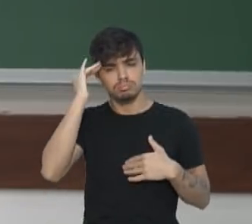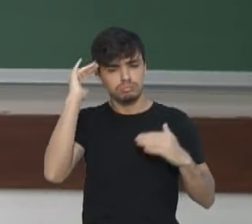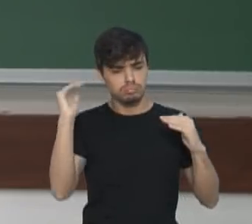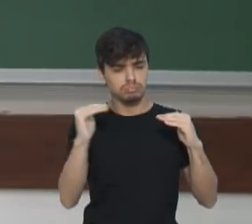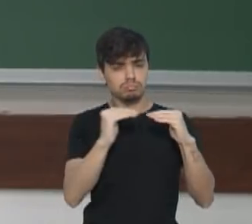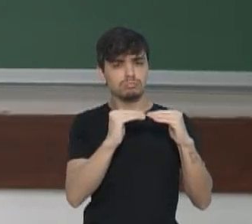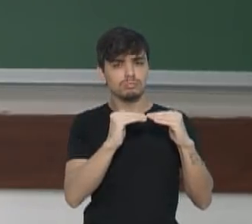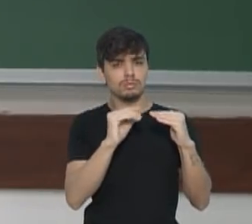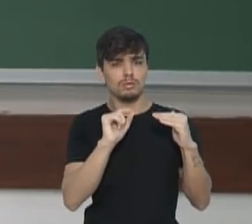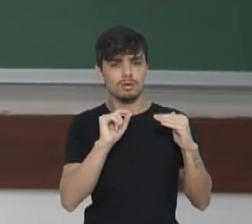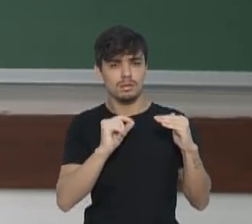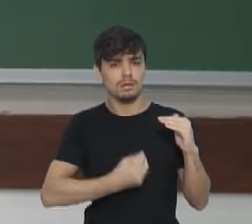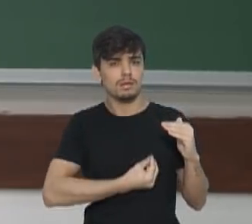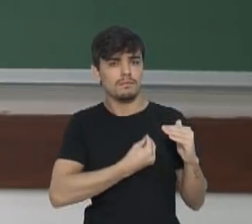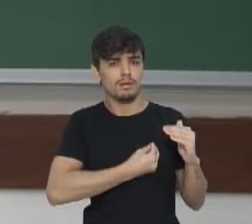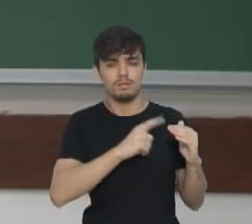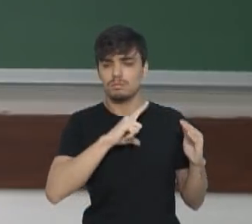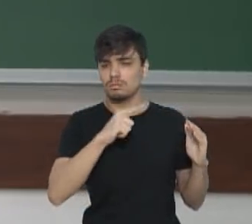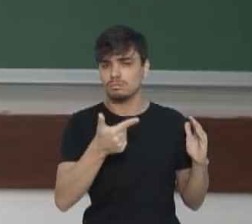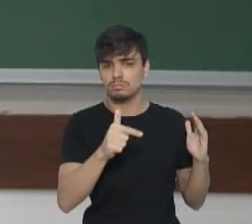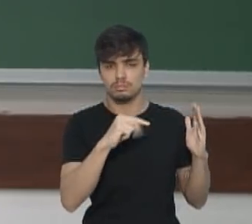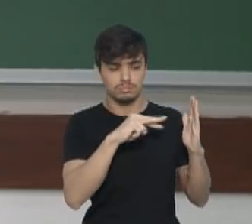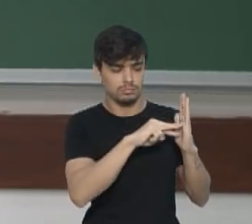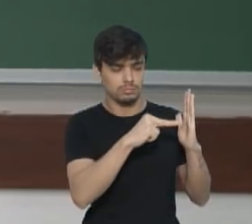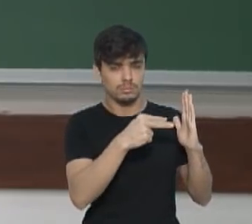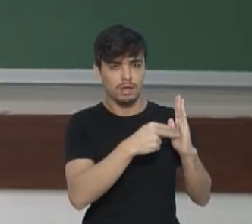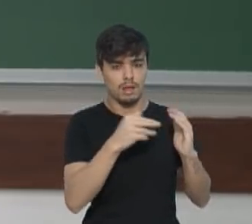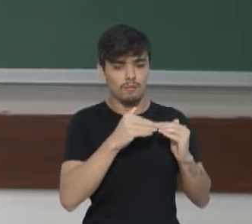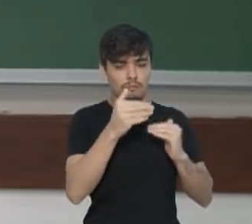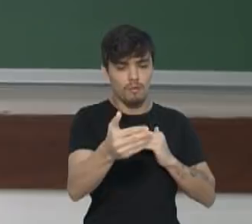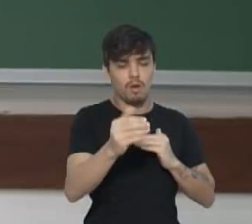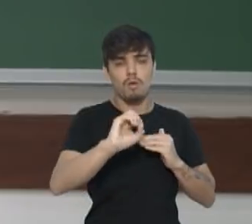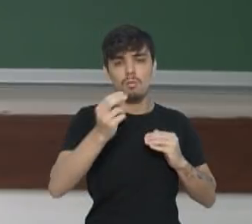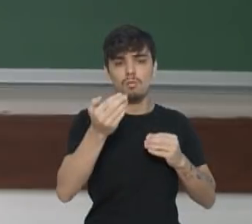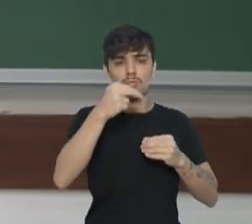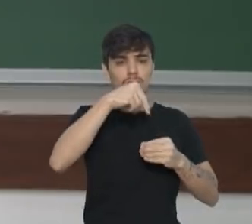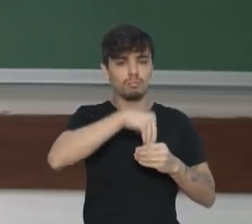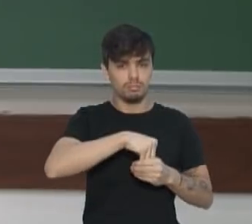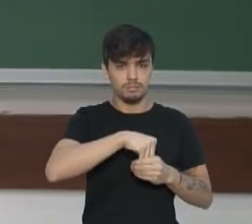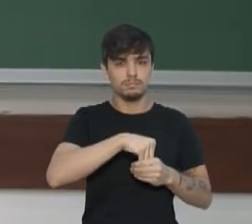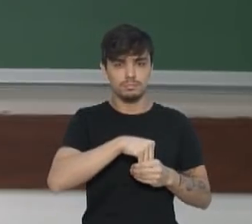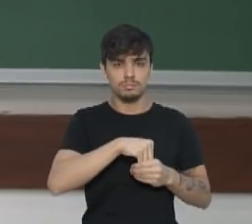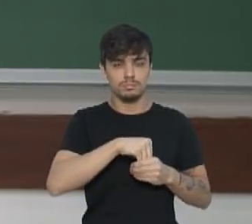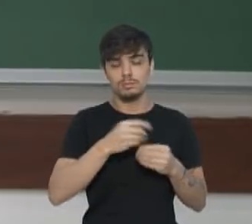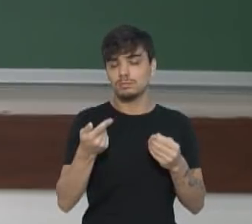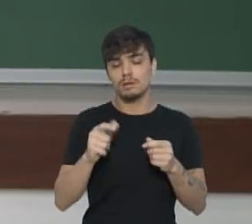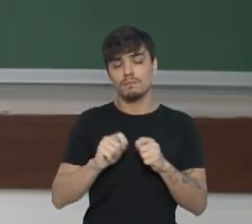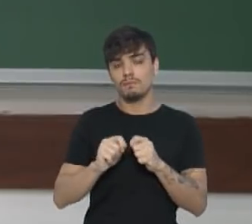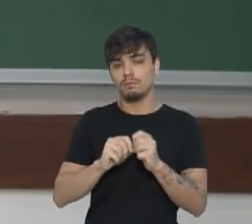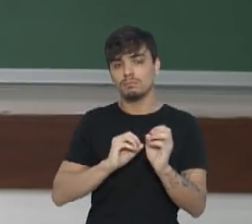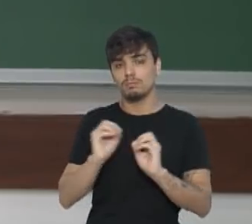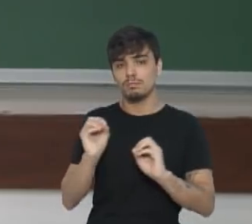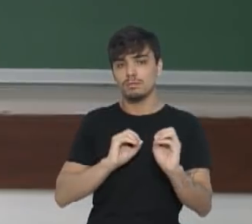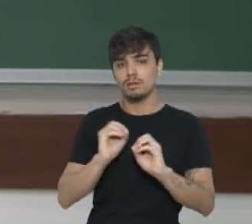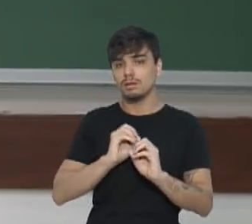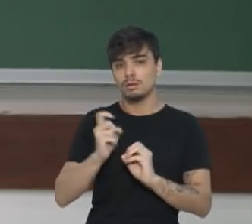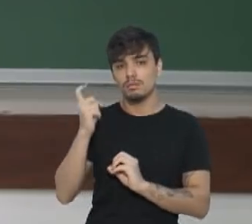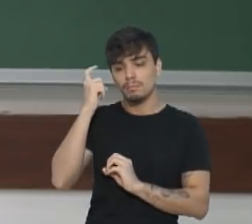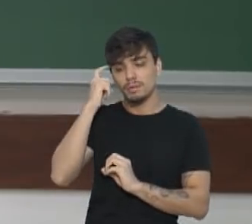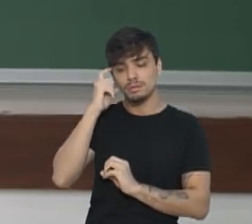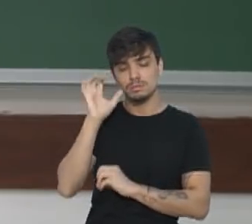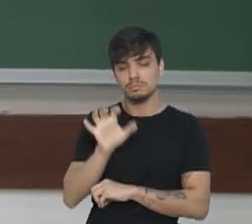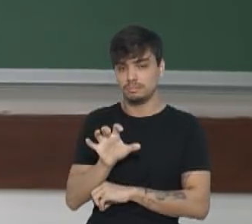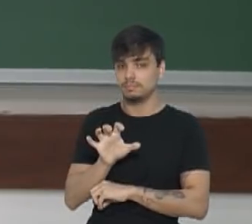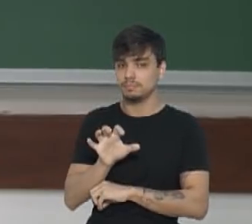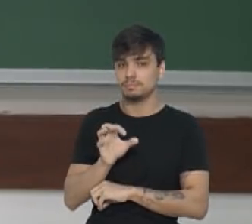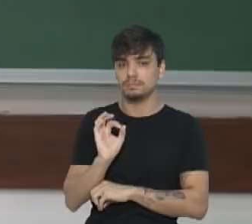não tem um sentido fora dela, a vida não tem um sentido dentro dela e não resta para a gente fazer nada a não ser não pensar nisso.